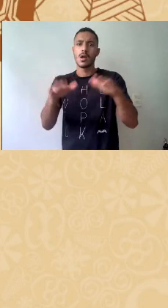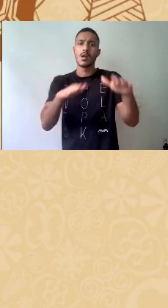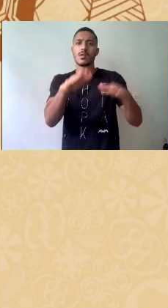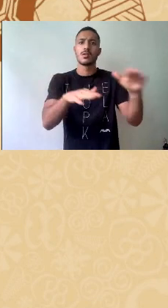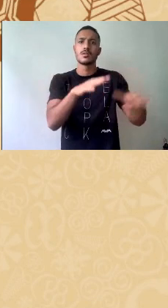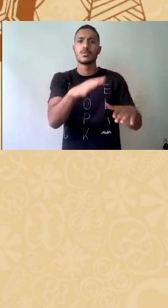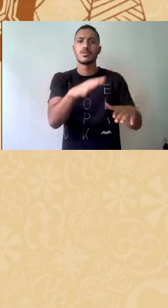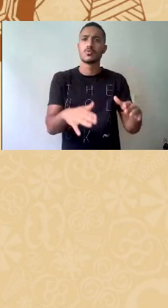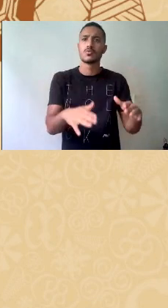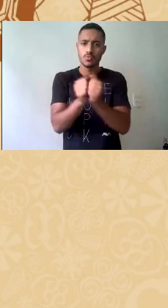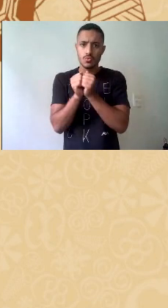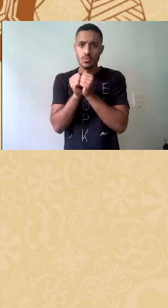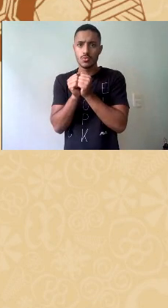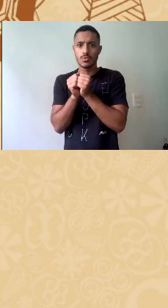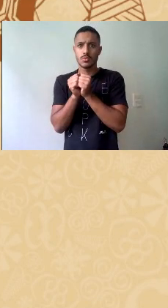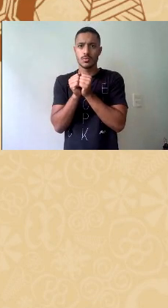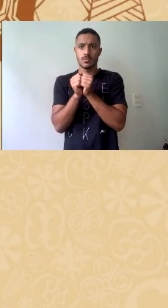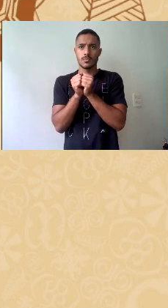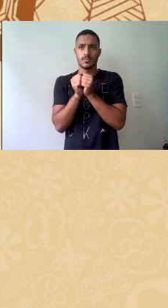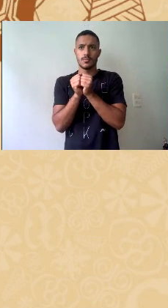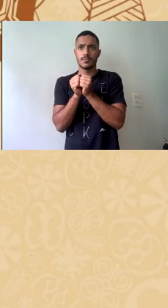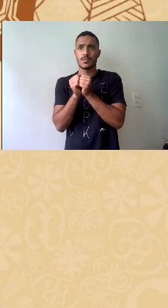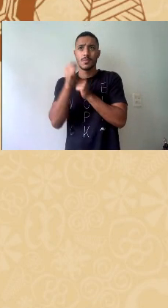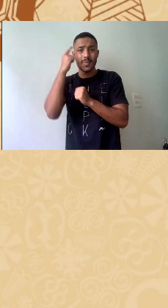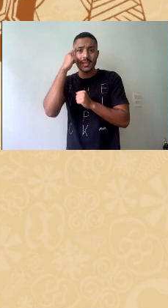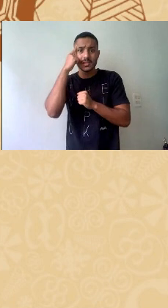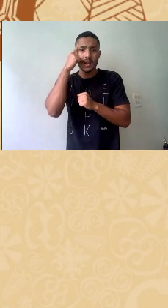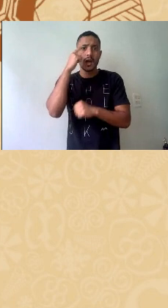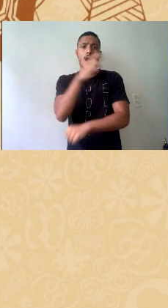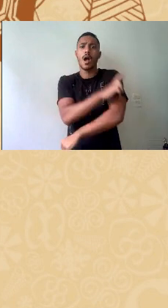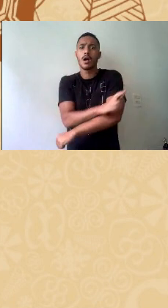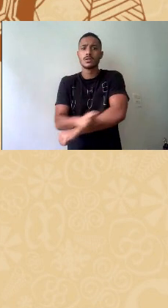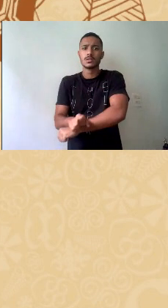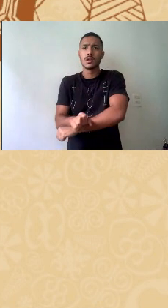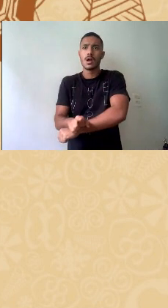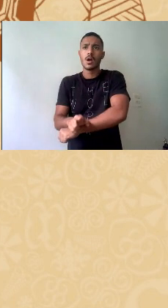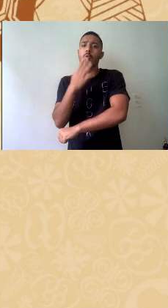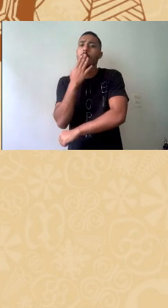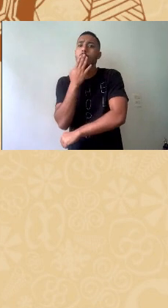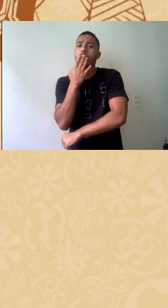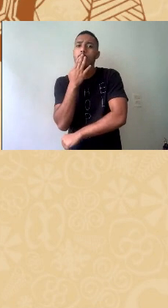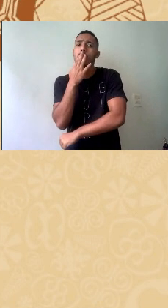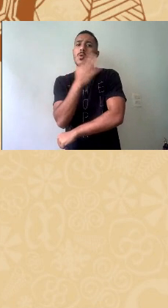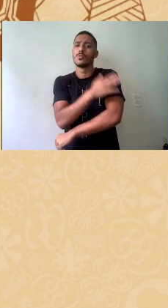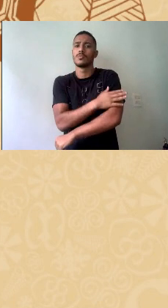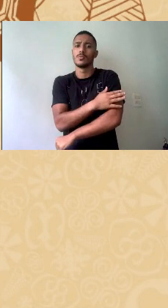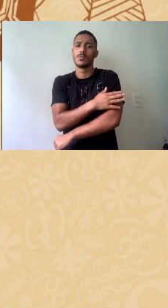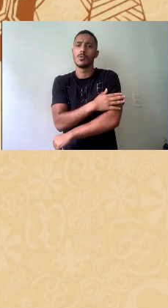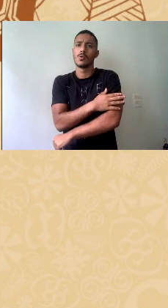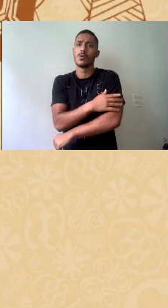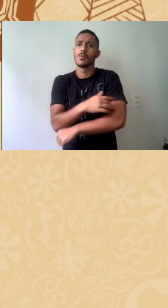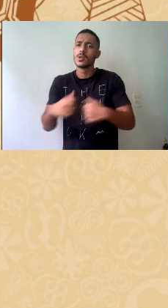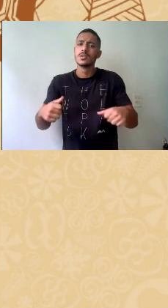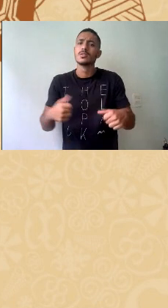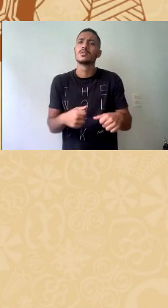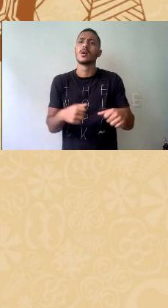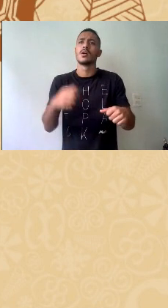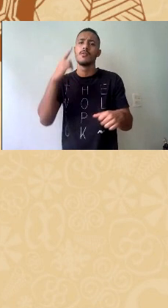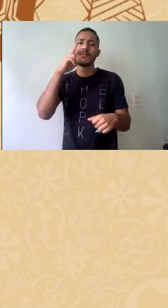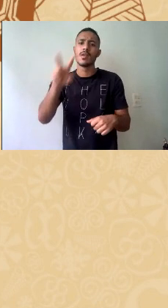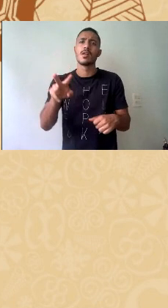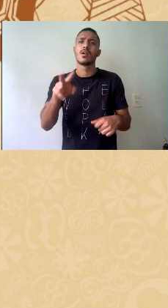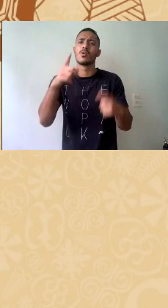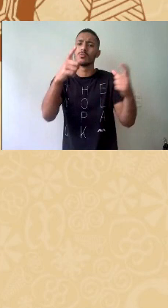coisa importante é a implementação do quesito raça-cor, né, que ajuda a gente a identificar, por exemplo, em alguns espaços, né, a gente não tem